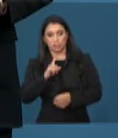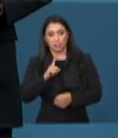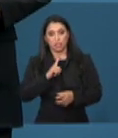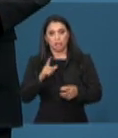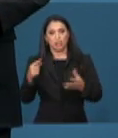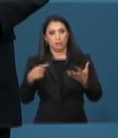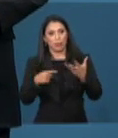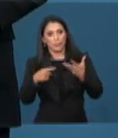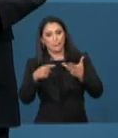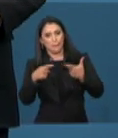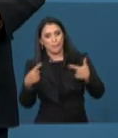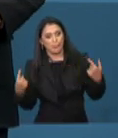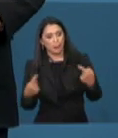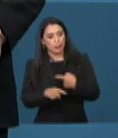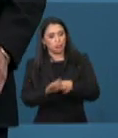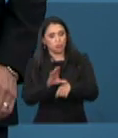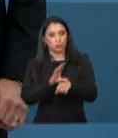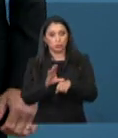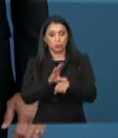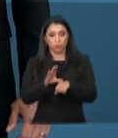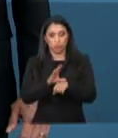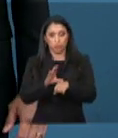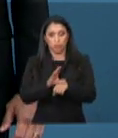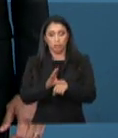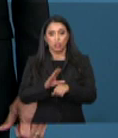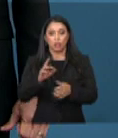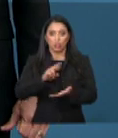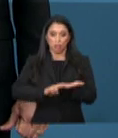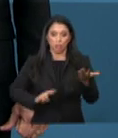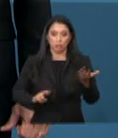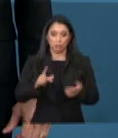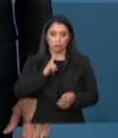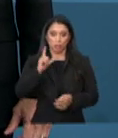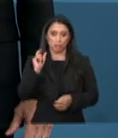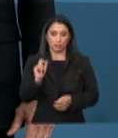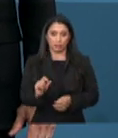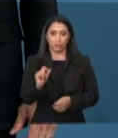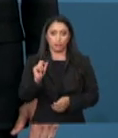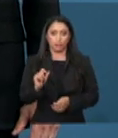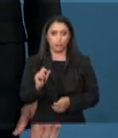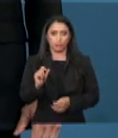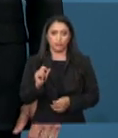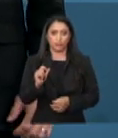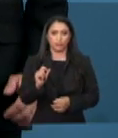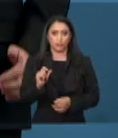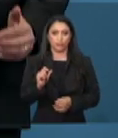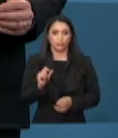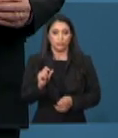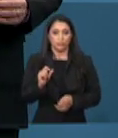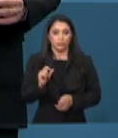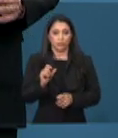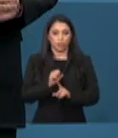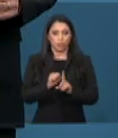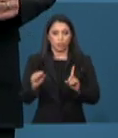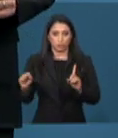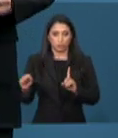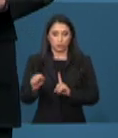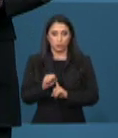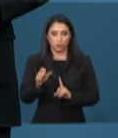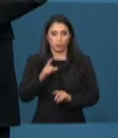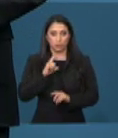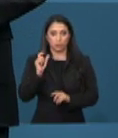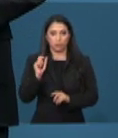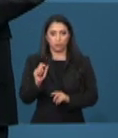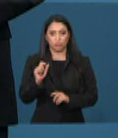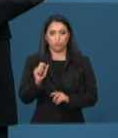de coisas inconstitucional em relação a esse grupo segundo relatório enfrentamento dessa sensível questão social requer adoção de